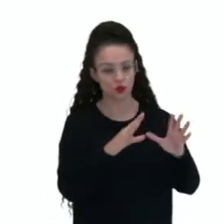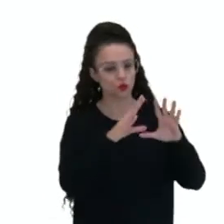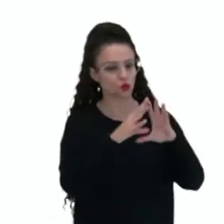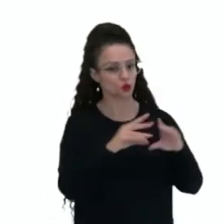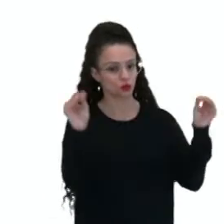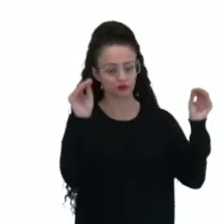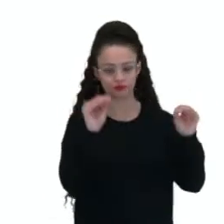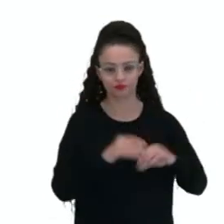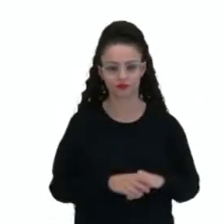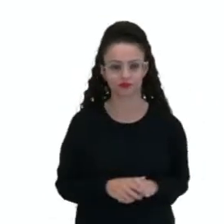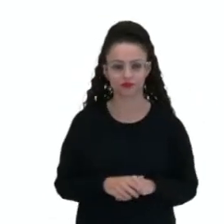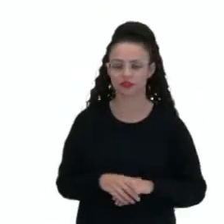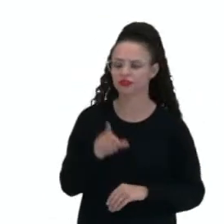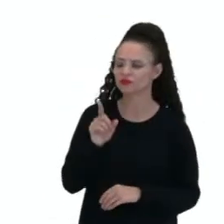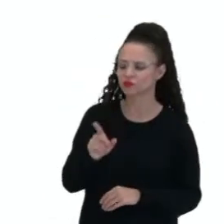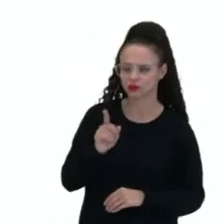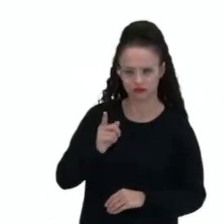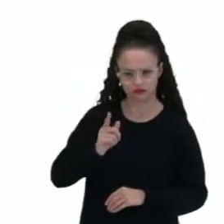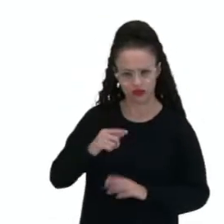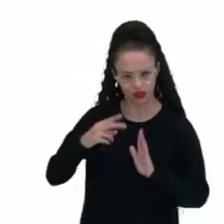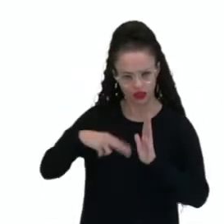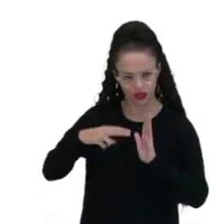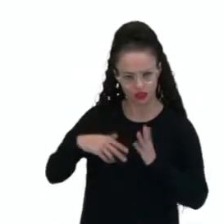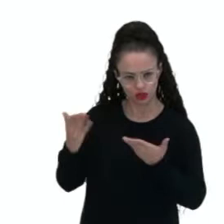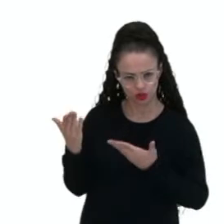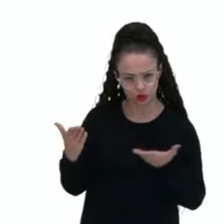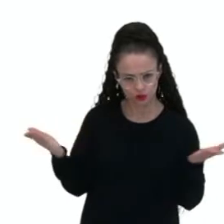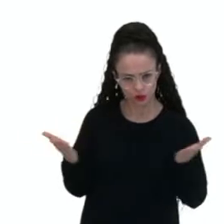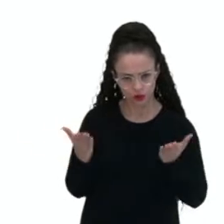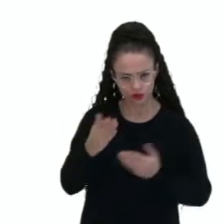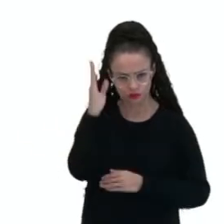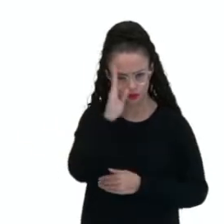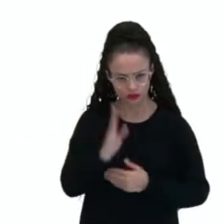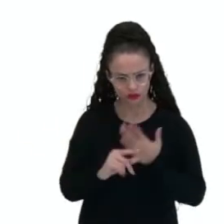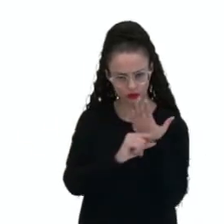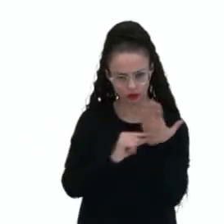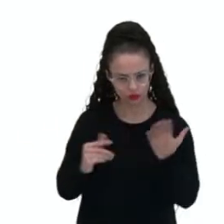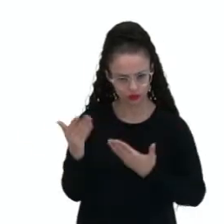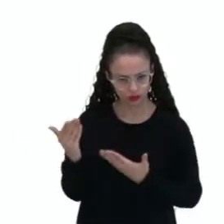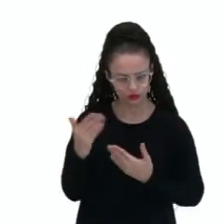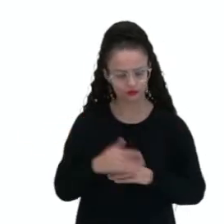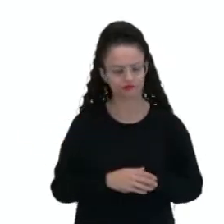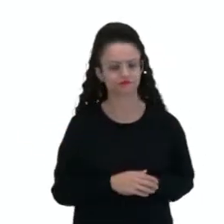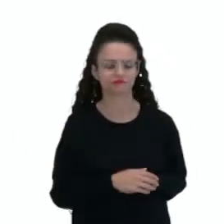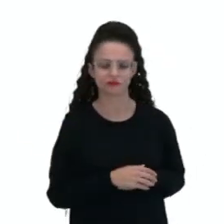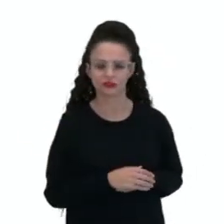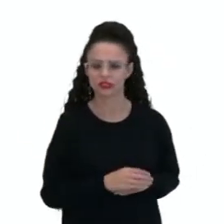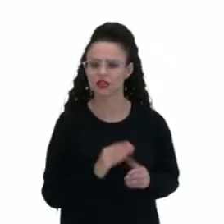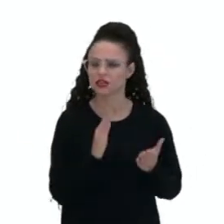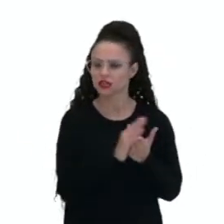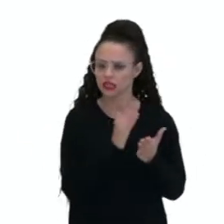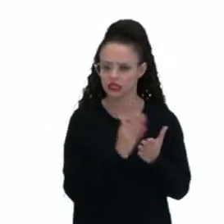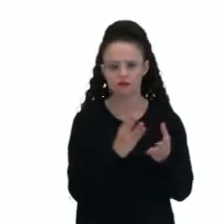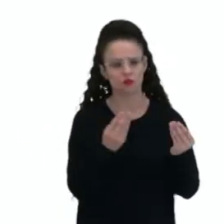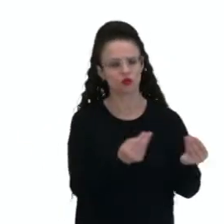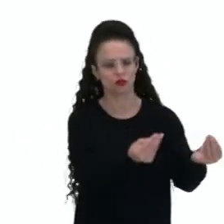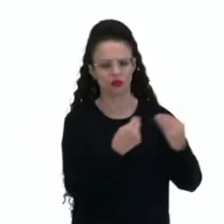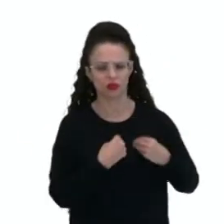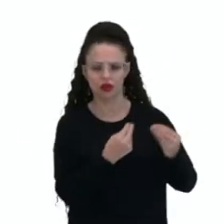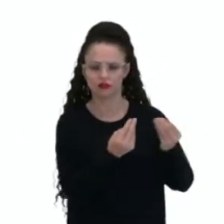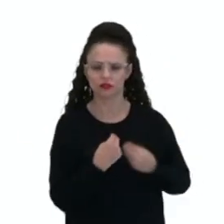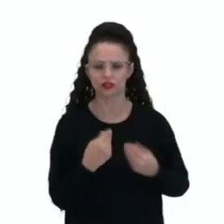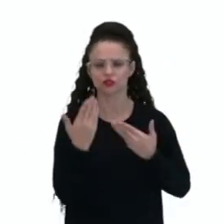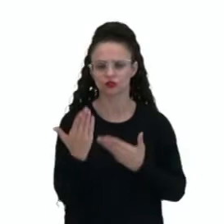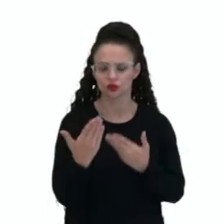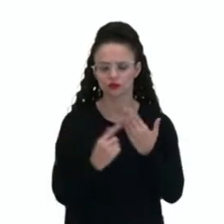desapareceram. A senhora tem lido os jovens autores brasileiros? Recebo muito livro de jovens escritores